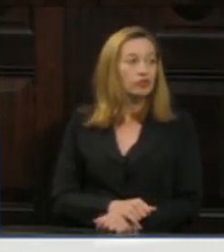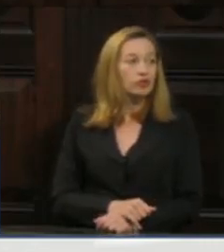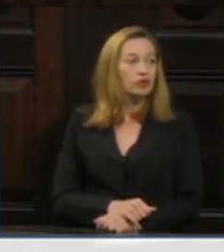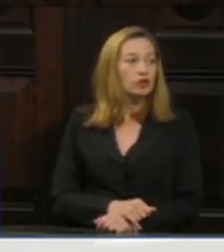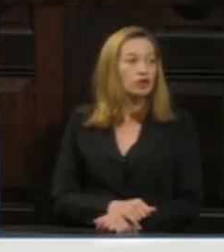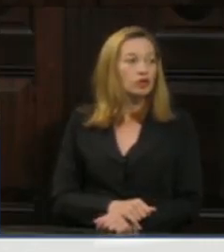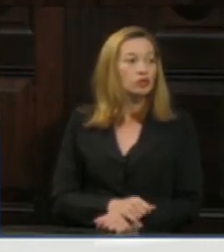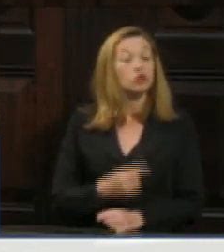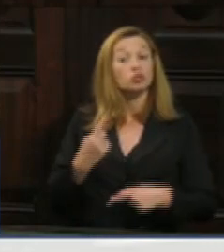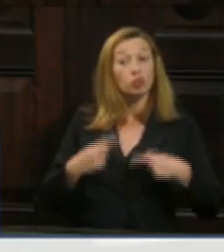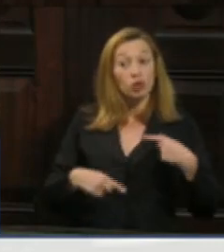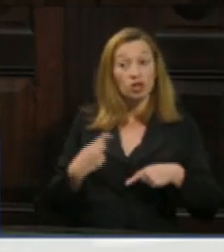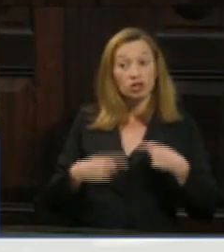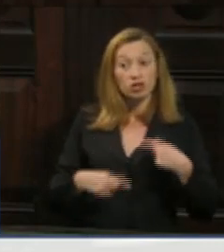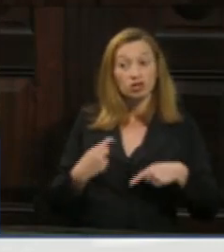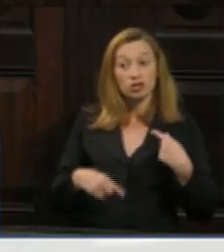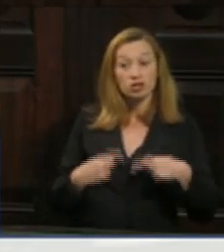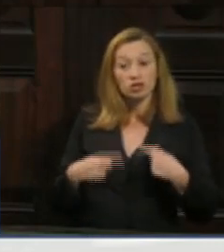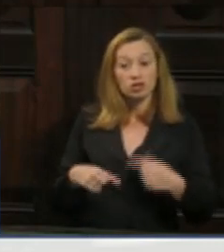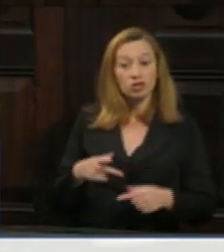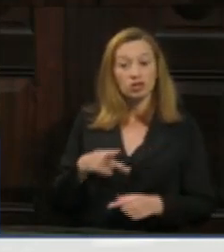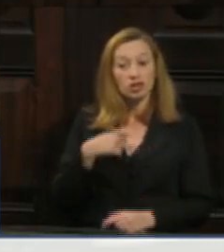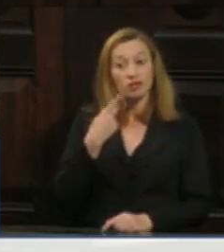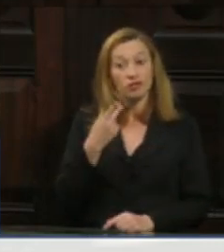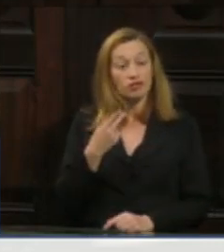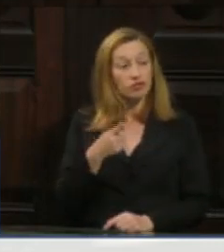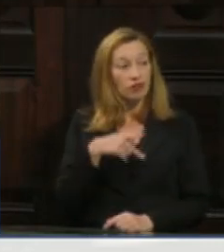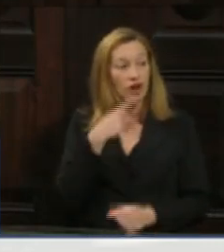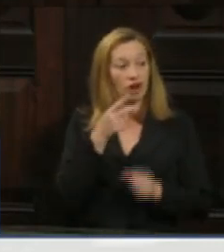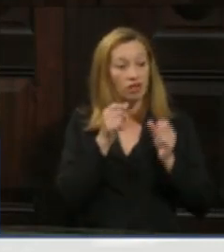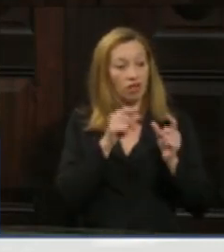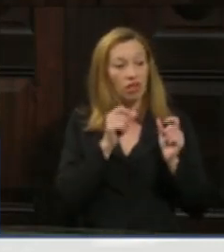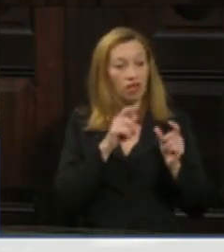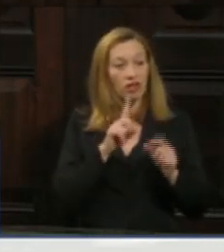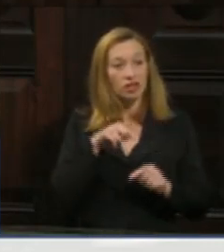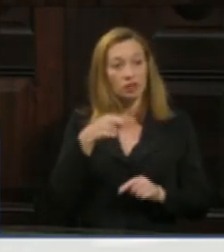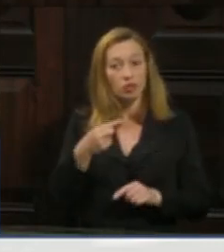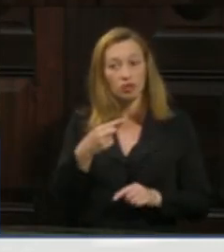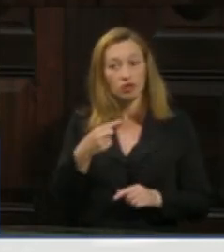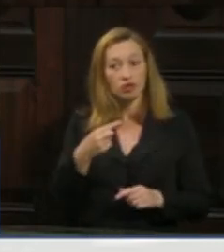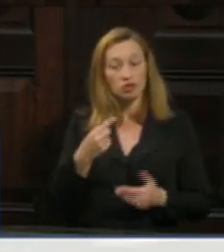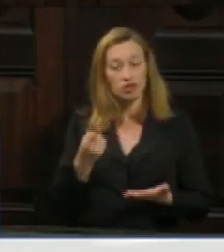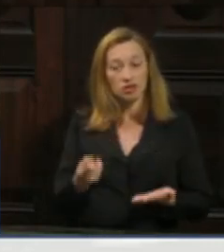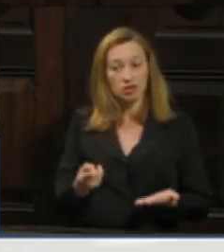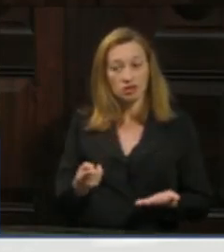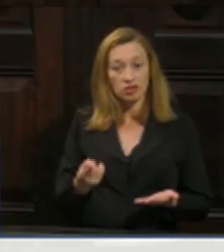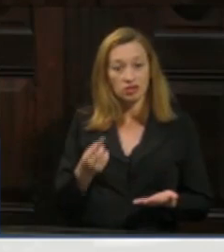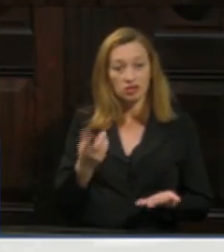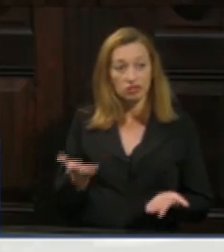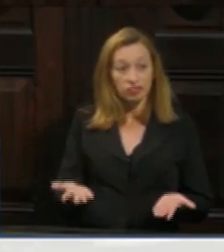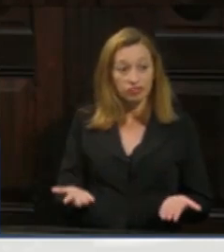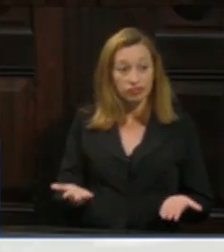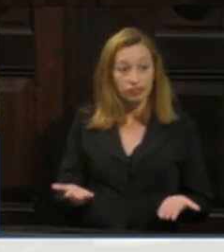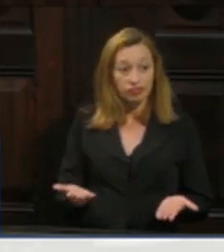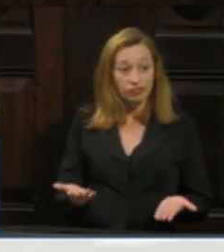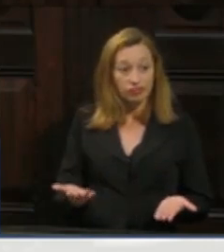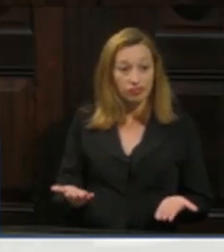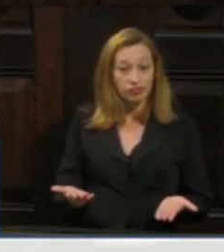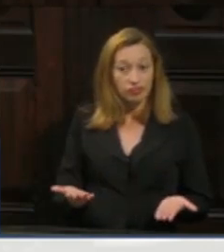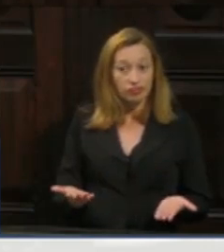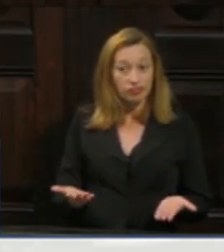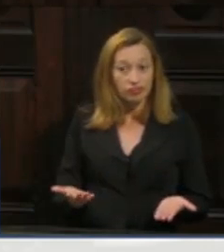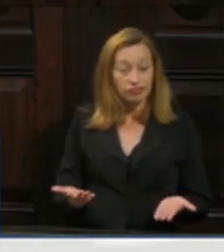e com o foco de atravessarmos o pântano e chegarmos do outro lado.